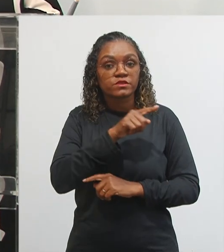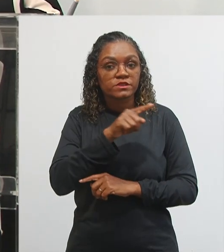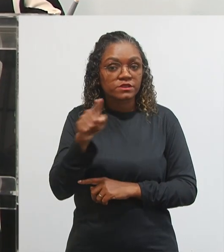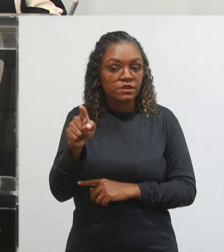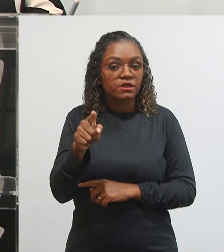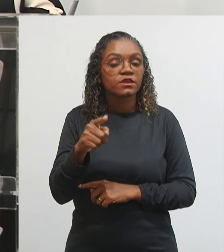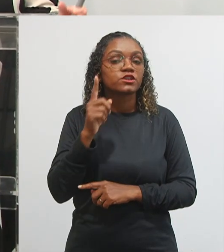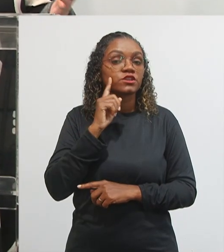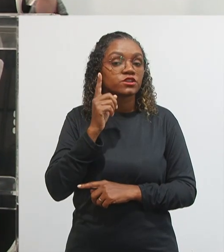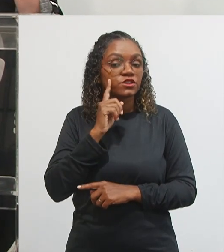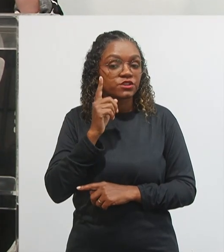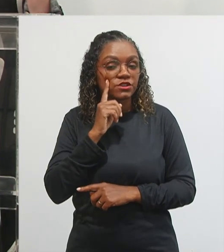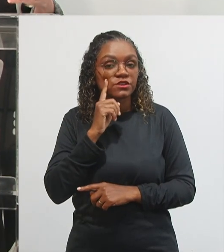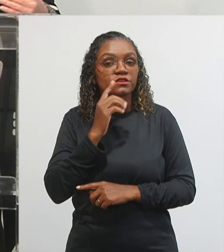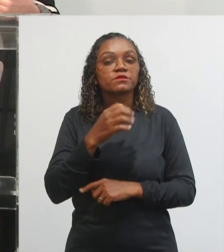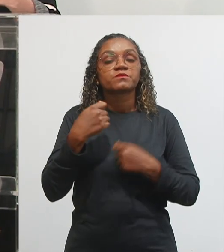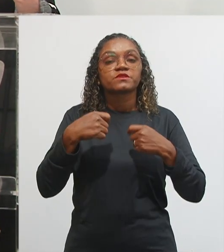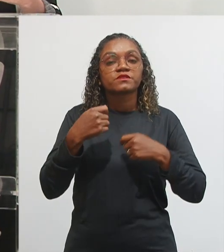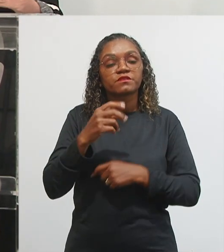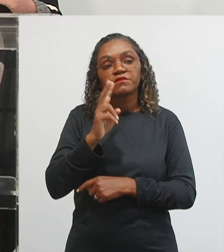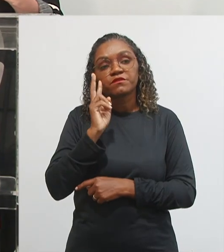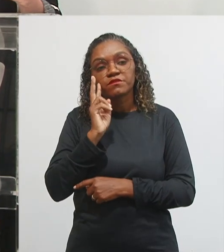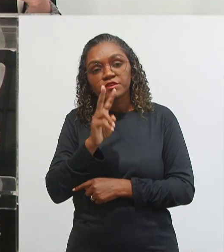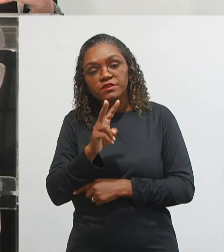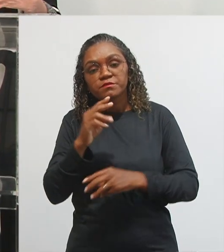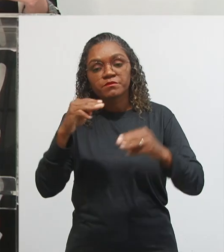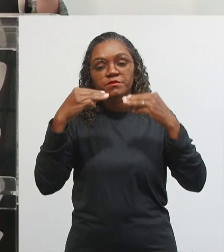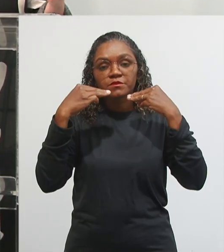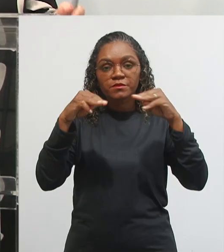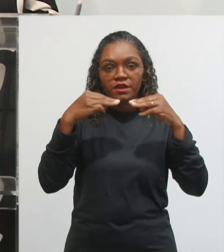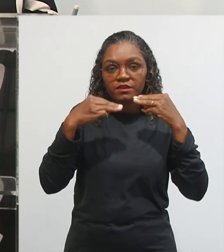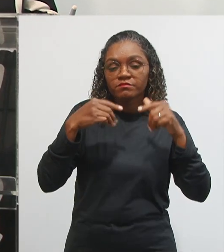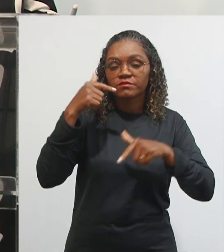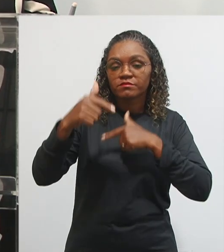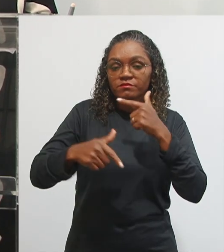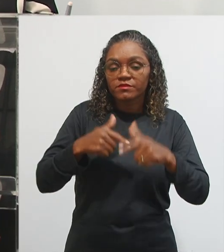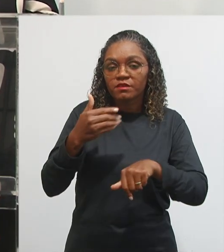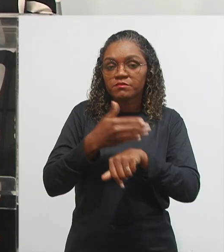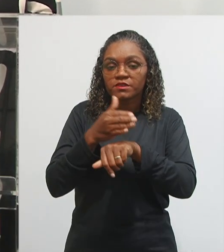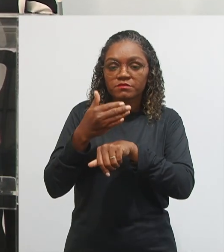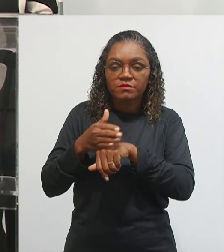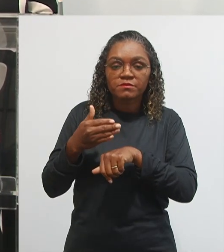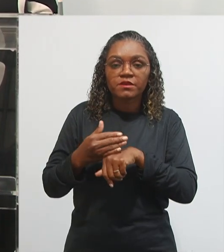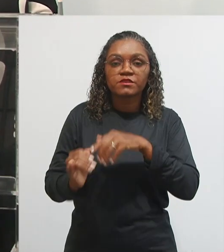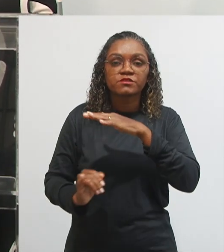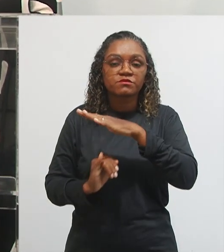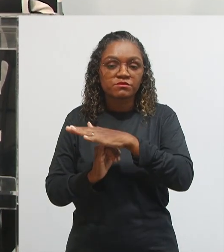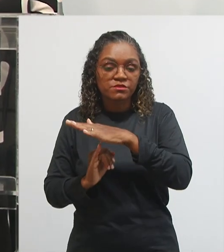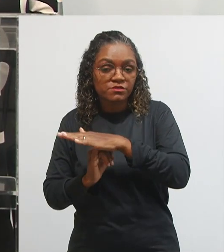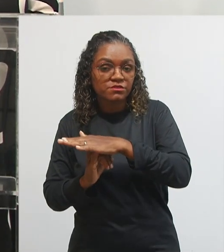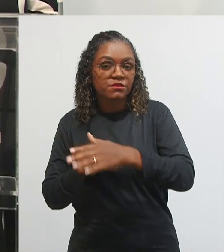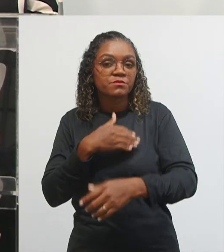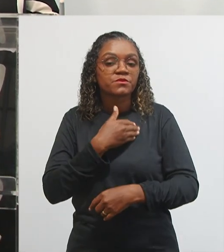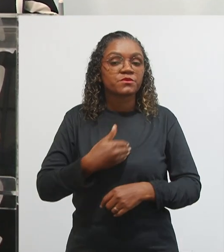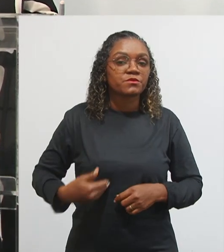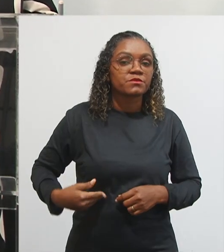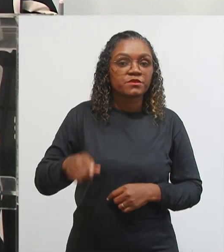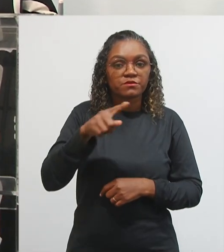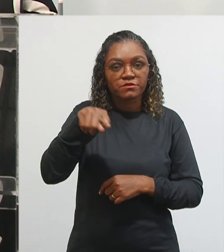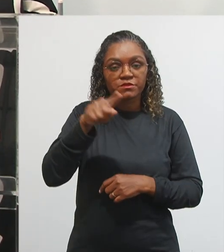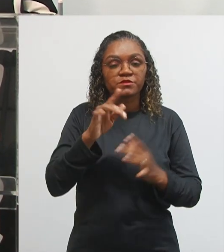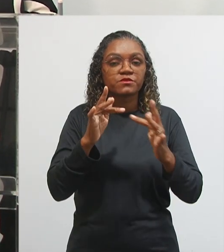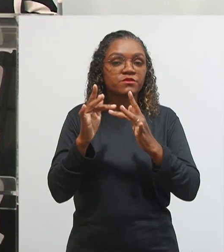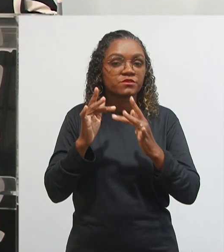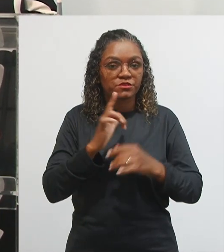dia a dia de vocês como é que esse marketing de serviços é praticado, né, pelas instituições às quais vocês têm